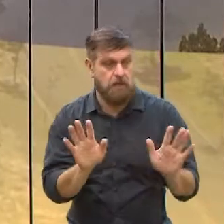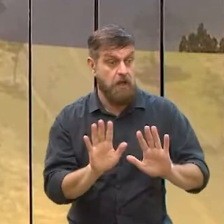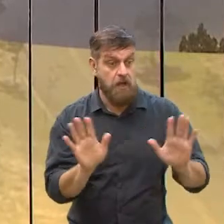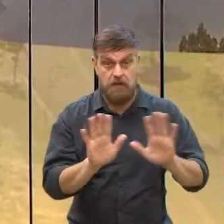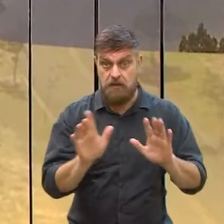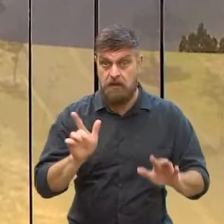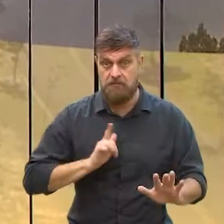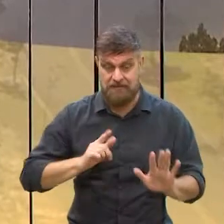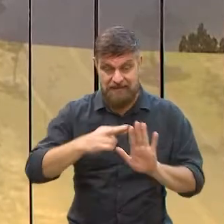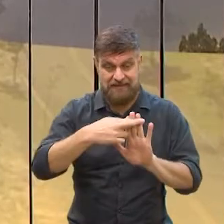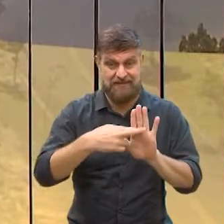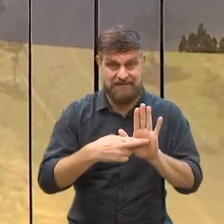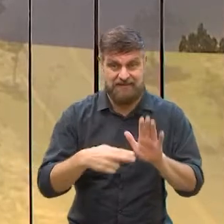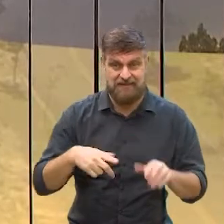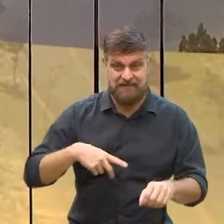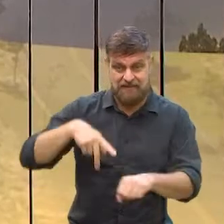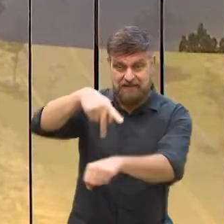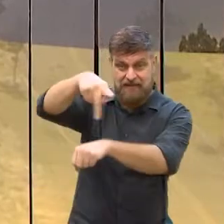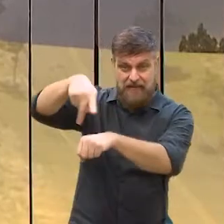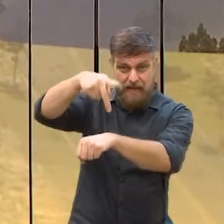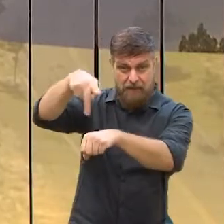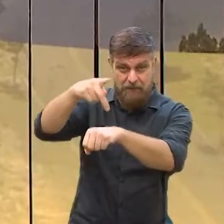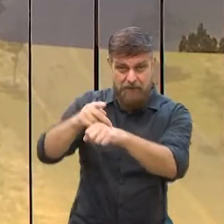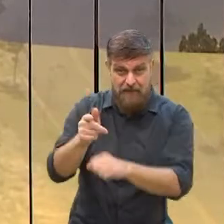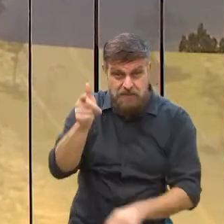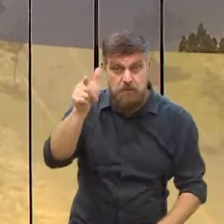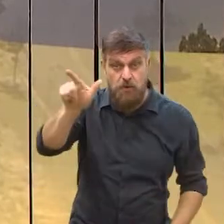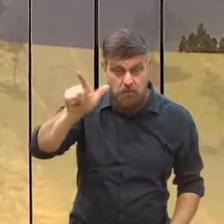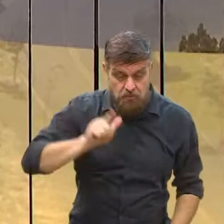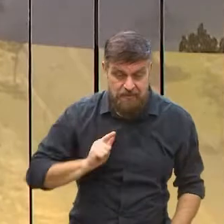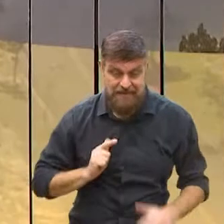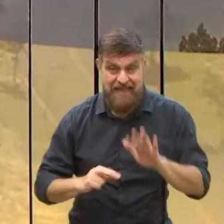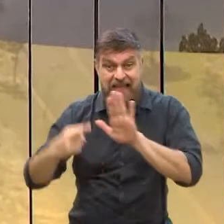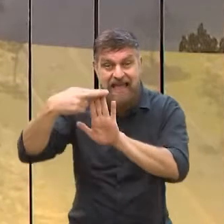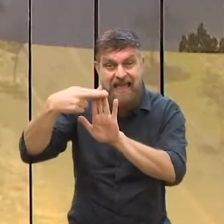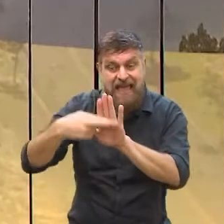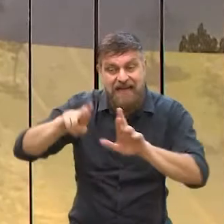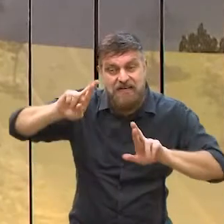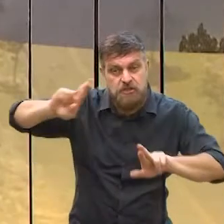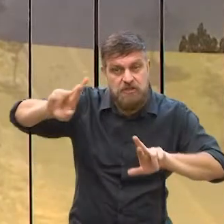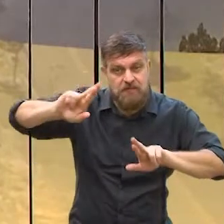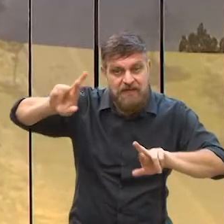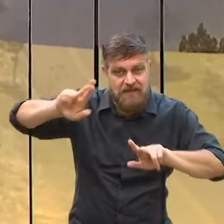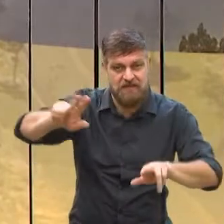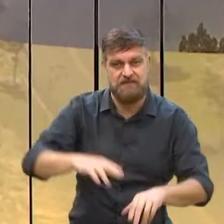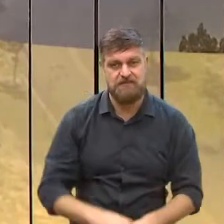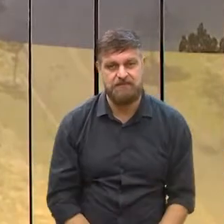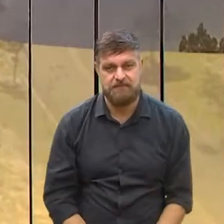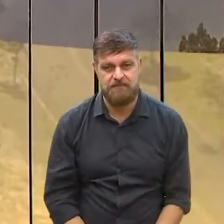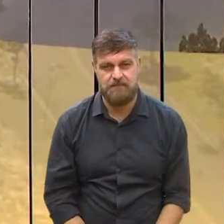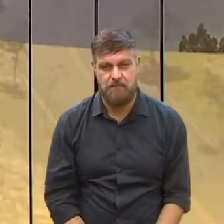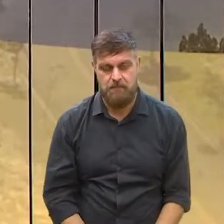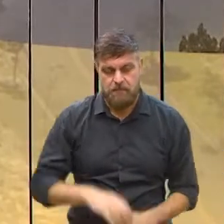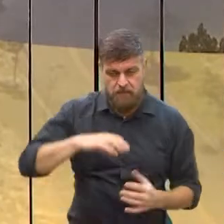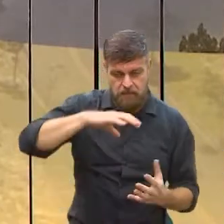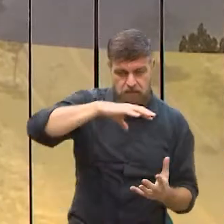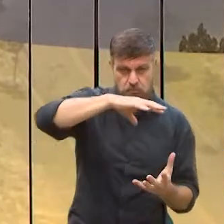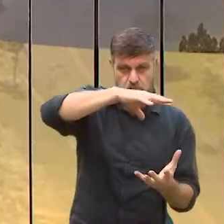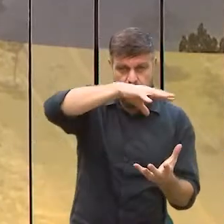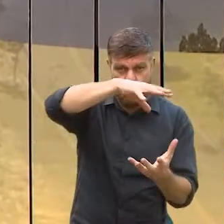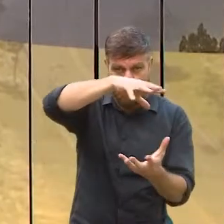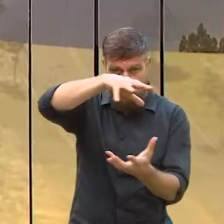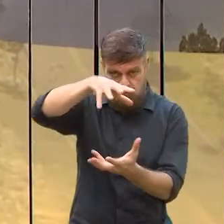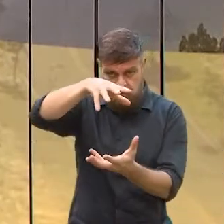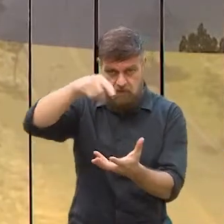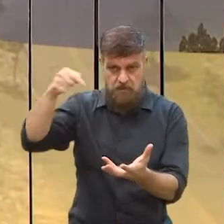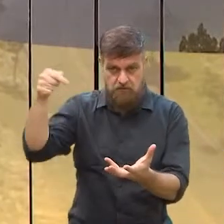de, em algum país, por um limite, este ou aquele, mudar a indicação. Então, no mundo inteiro, se